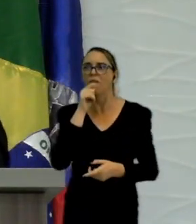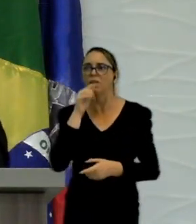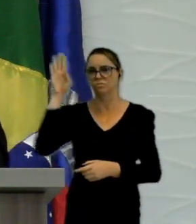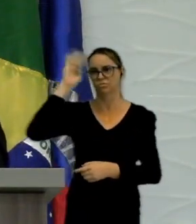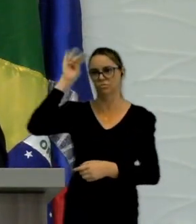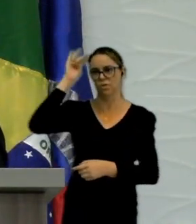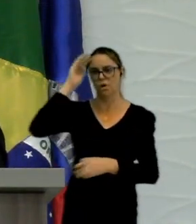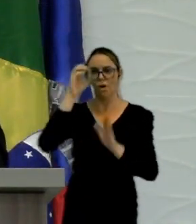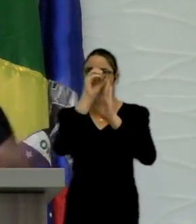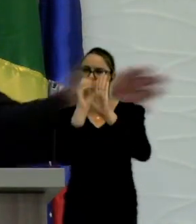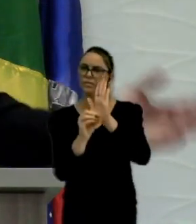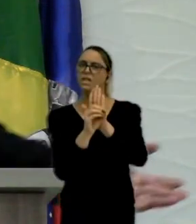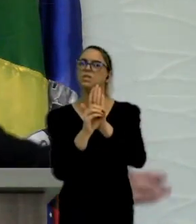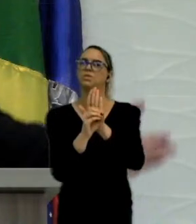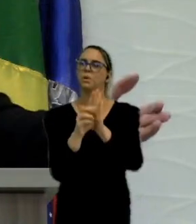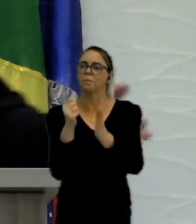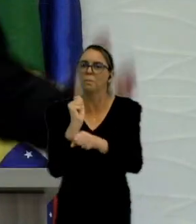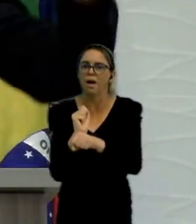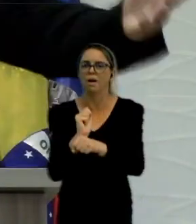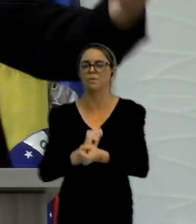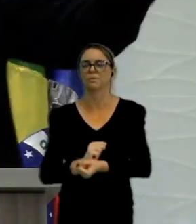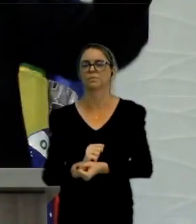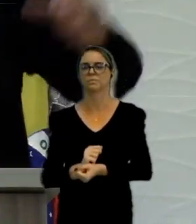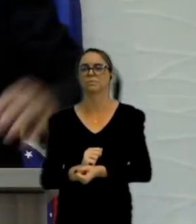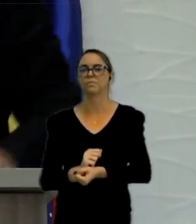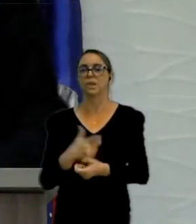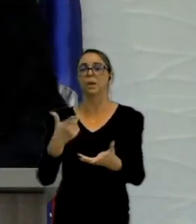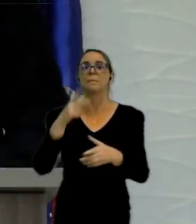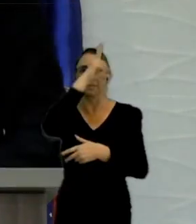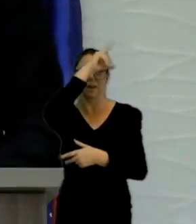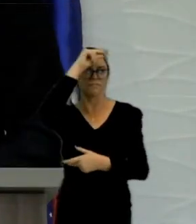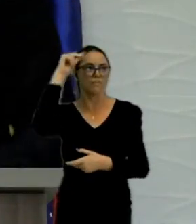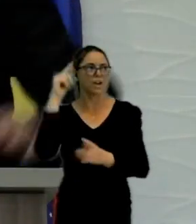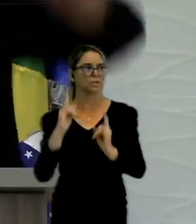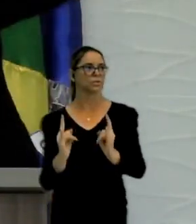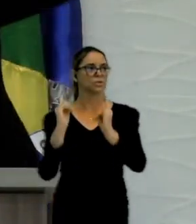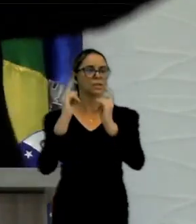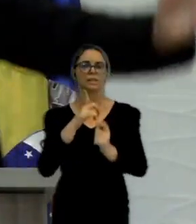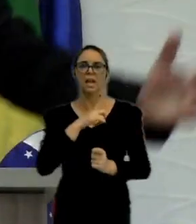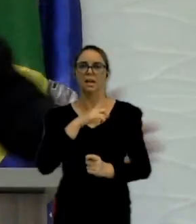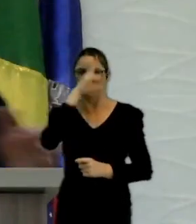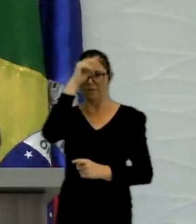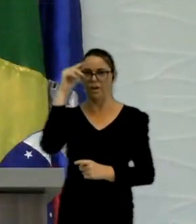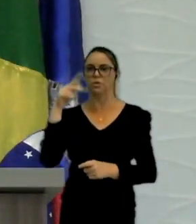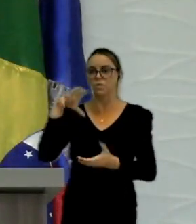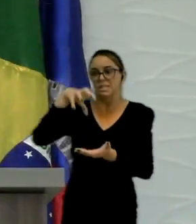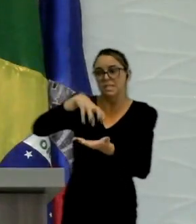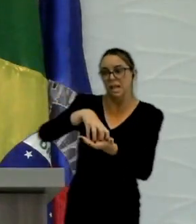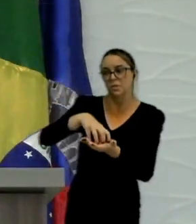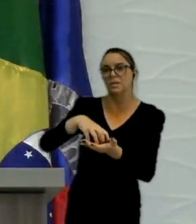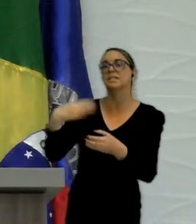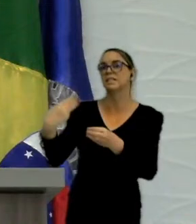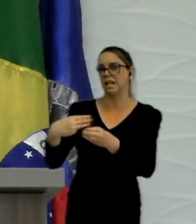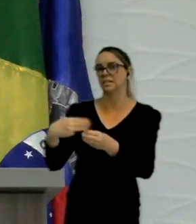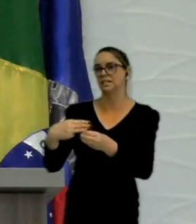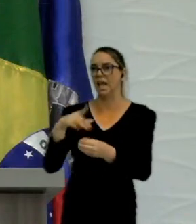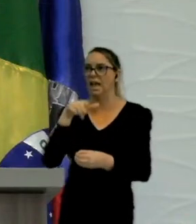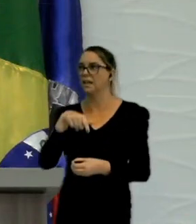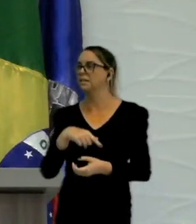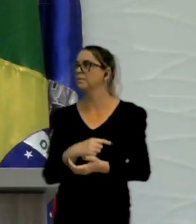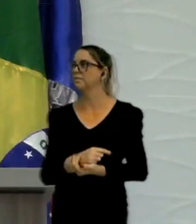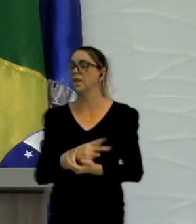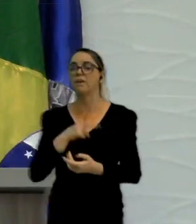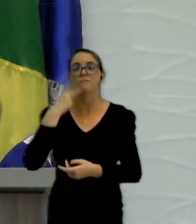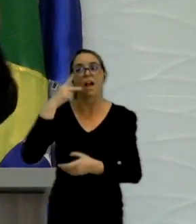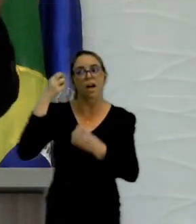ofício. Mas nós temos aí um prefeito do centro da cidade. O prefeito é do centro da cidade. Falava aqui que São